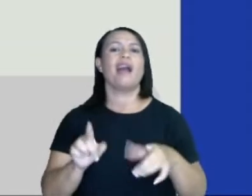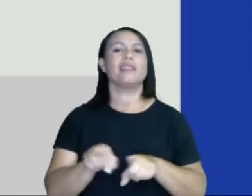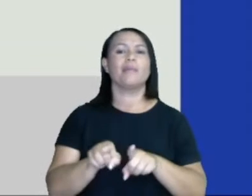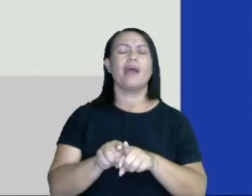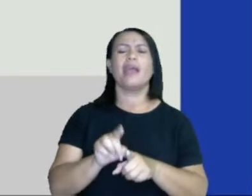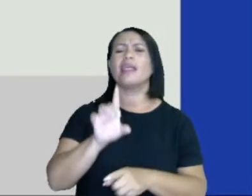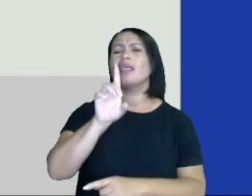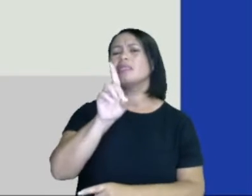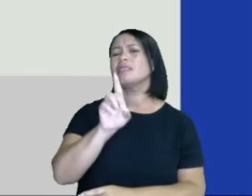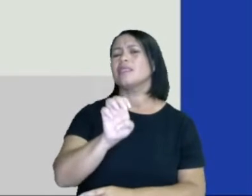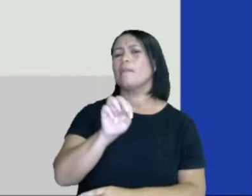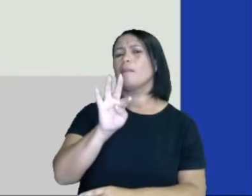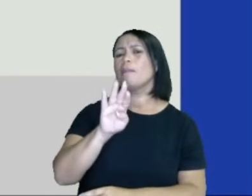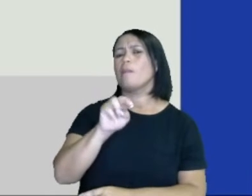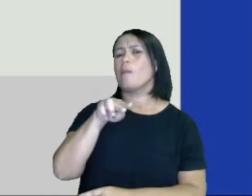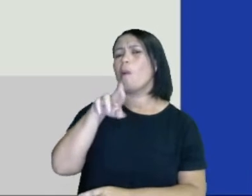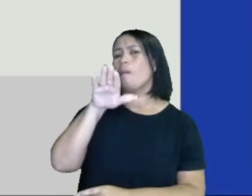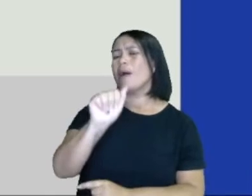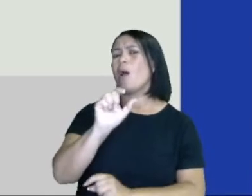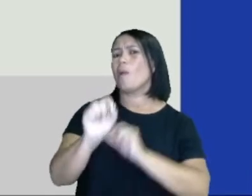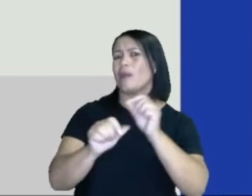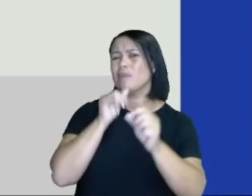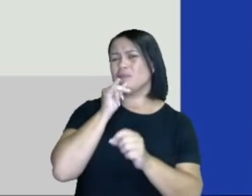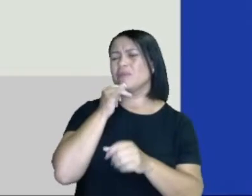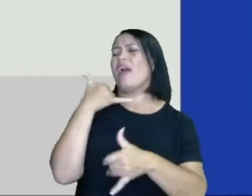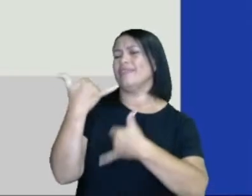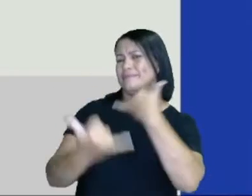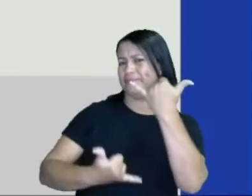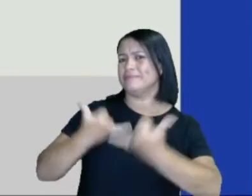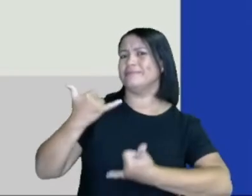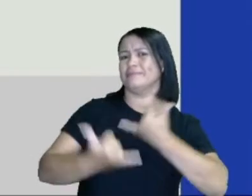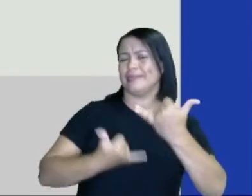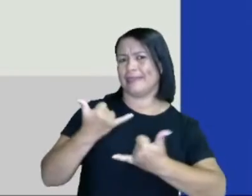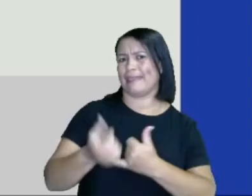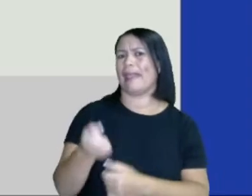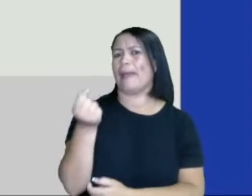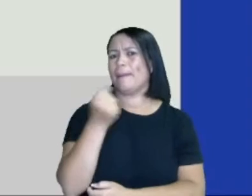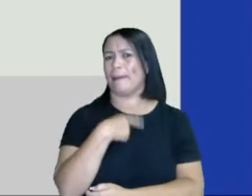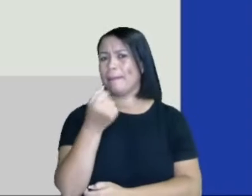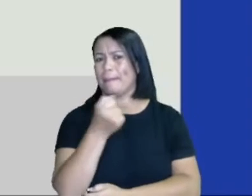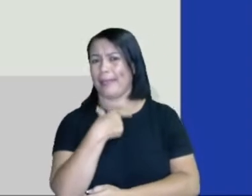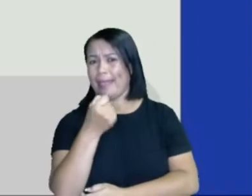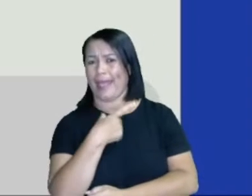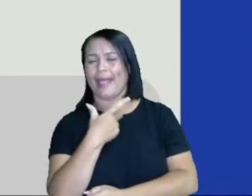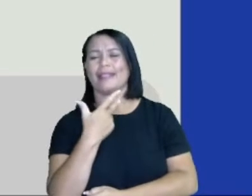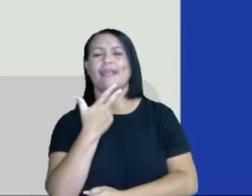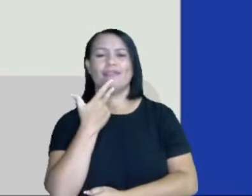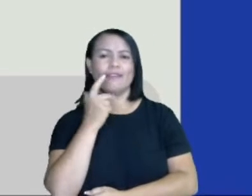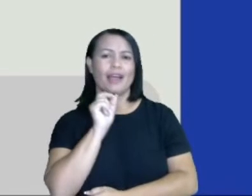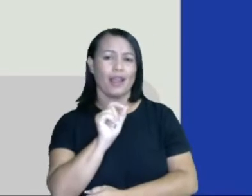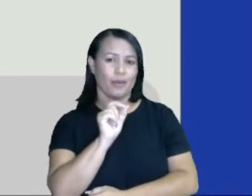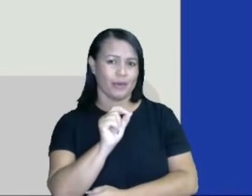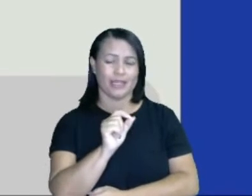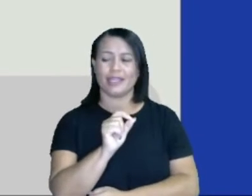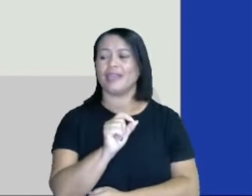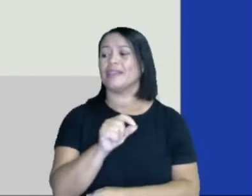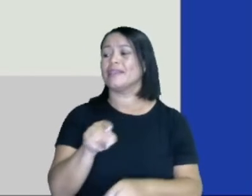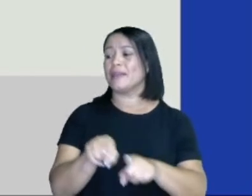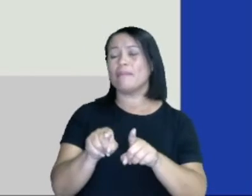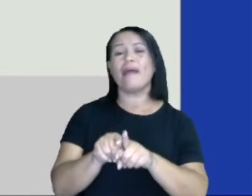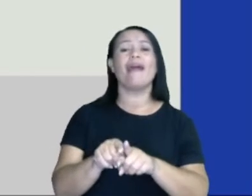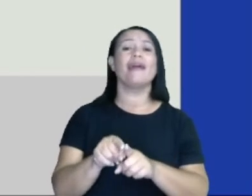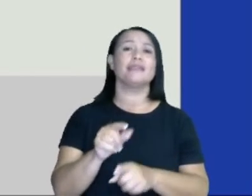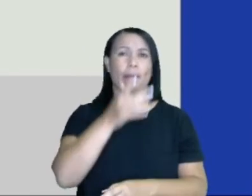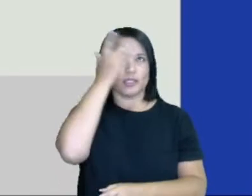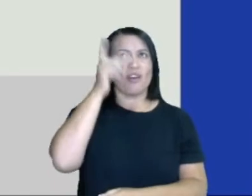De broma é quando a gente diz que a gente está de brincadeira. Uma piada a gente chama de chiste. Se a pessoa te